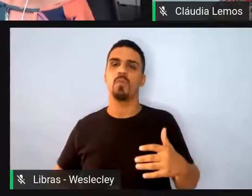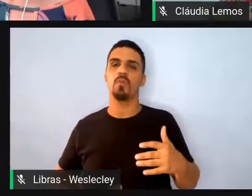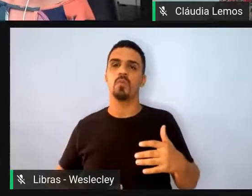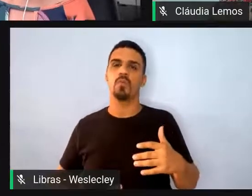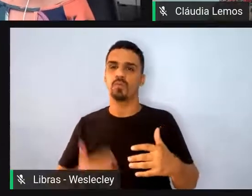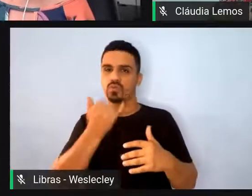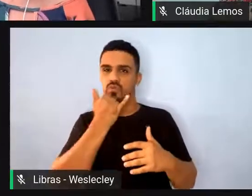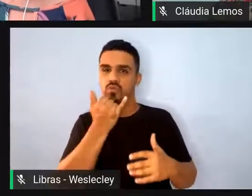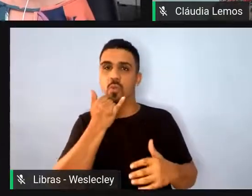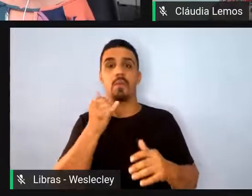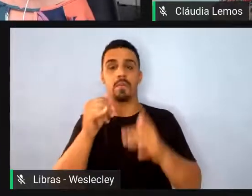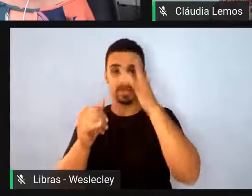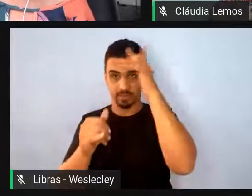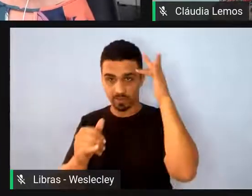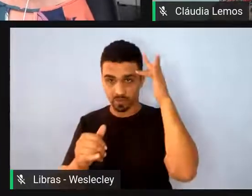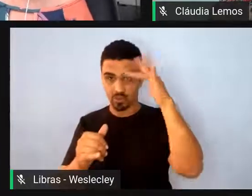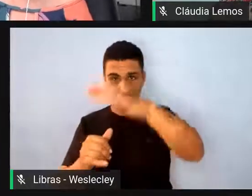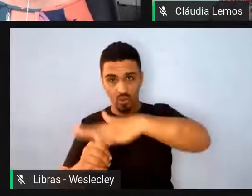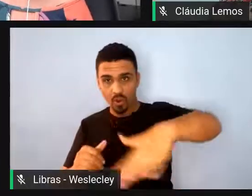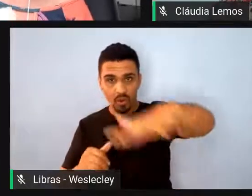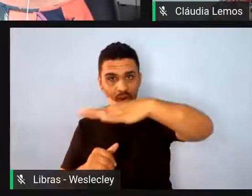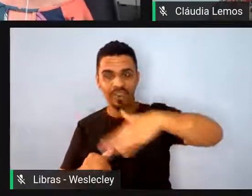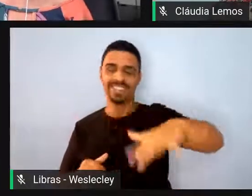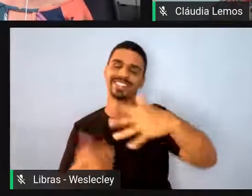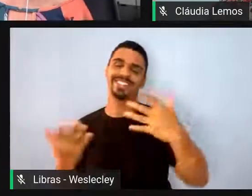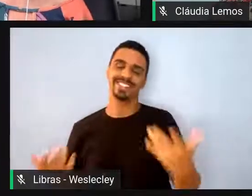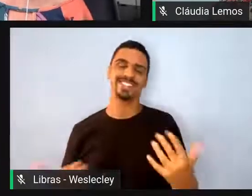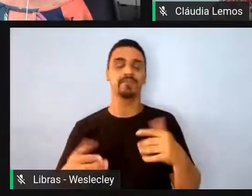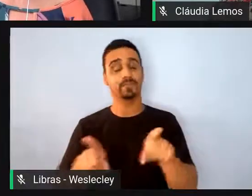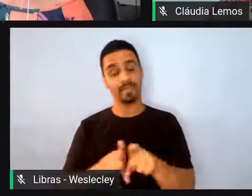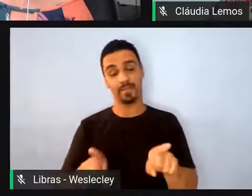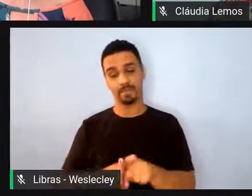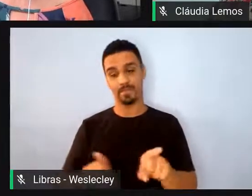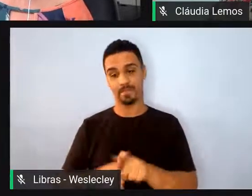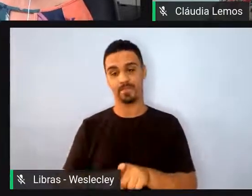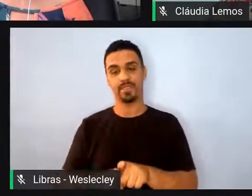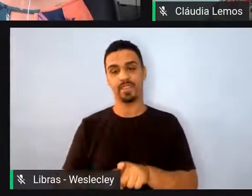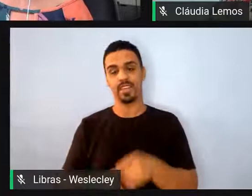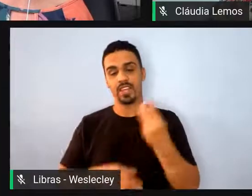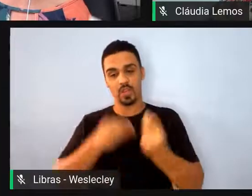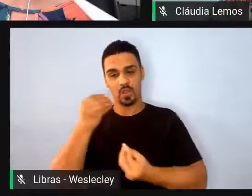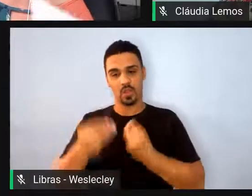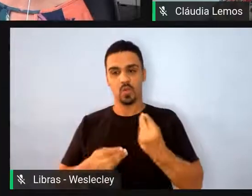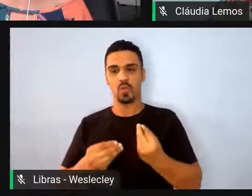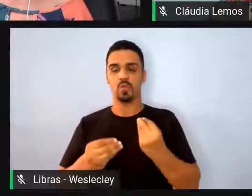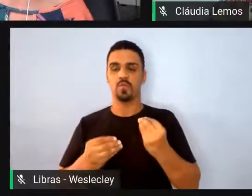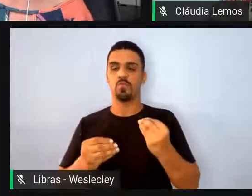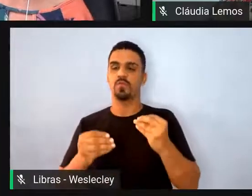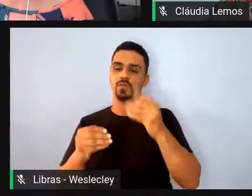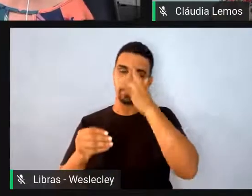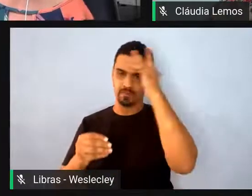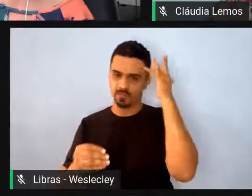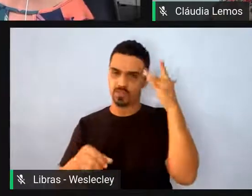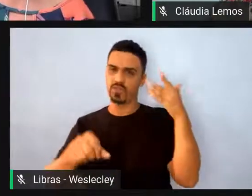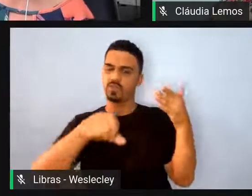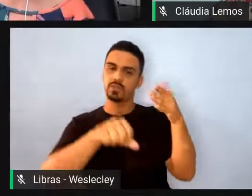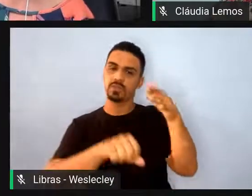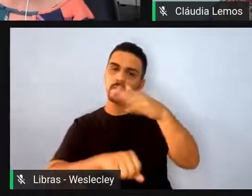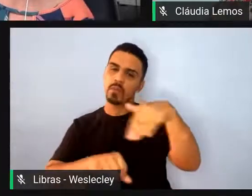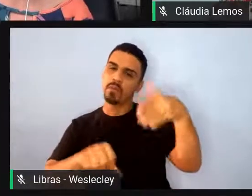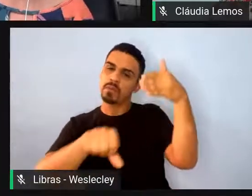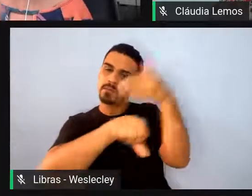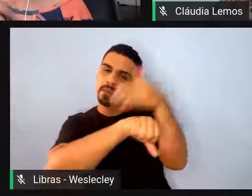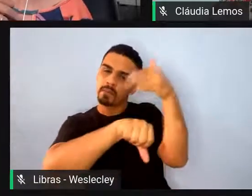né? E também vai na direção de engajar o público. Isso pode, porque quando o público tem